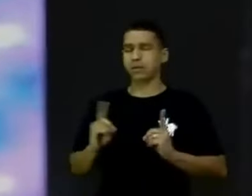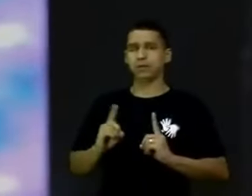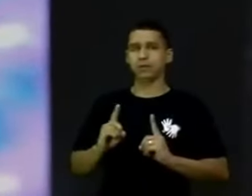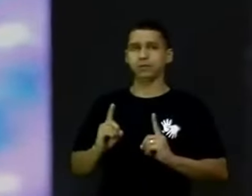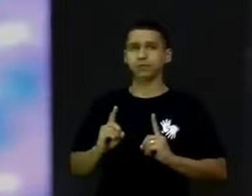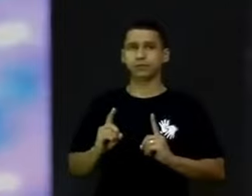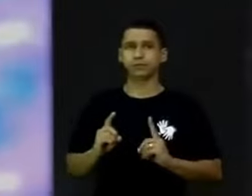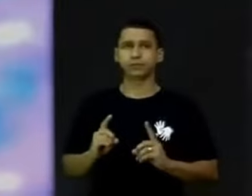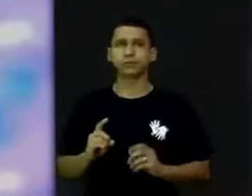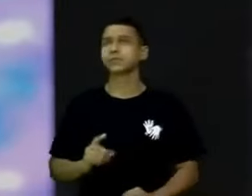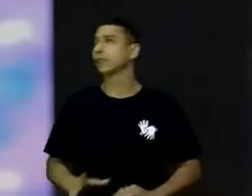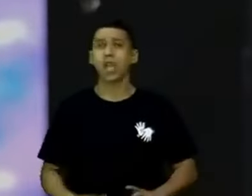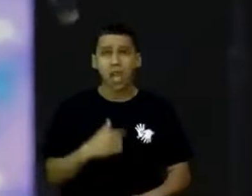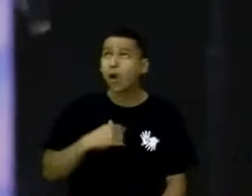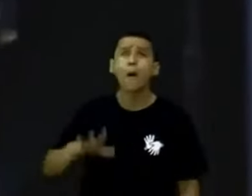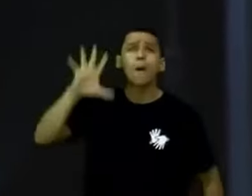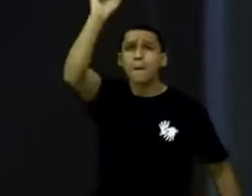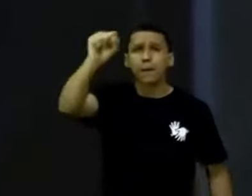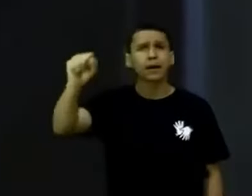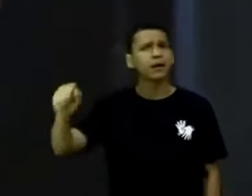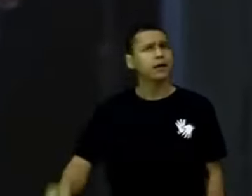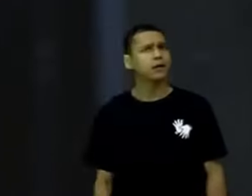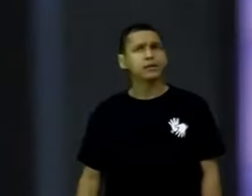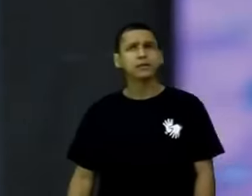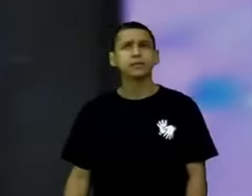antes de chegar no chão, eu vou pegar, não quero nem saber.